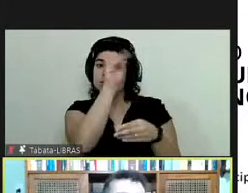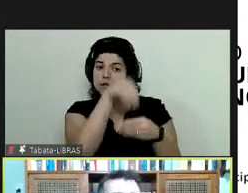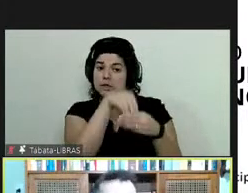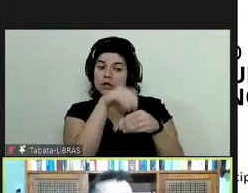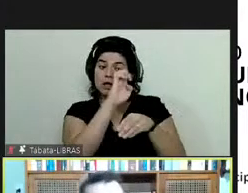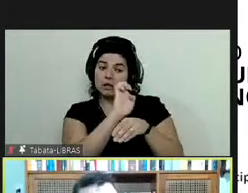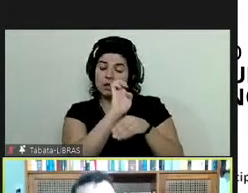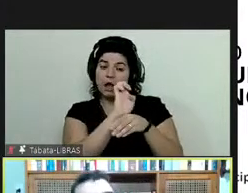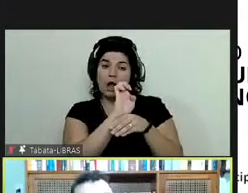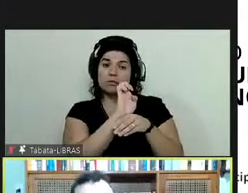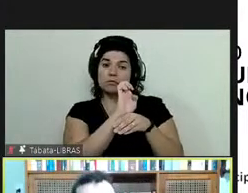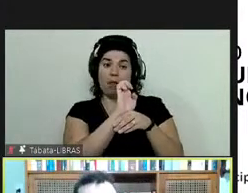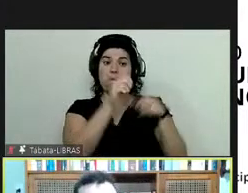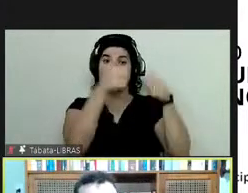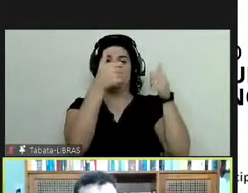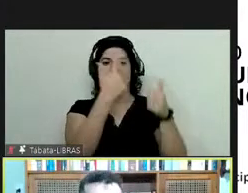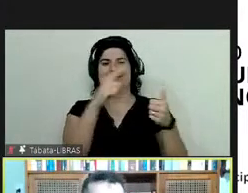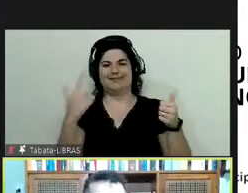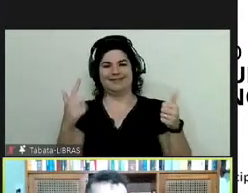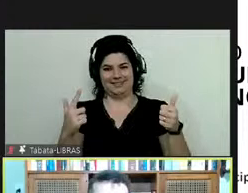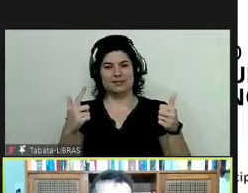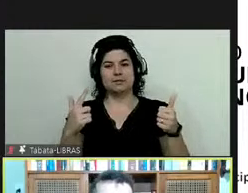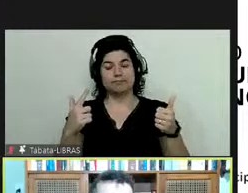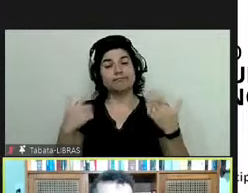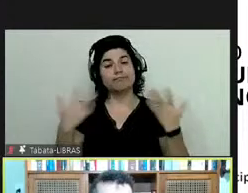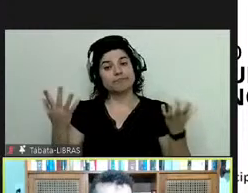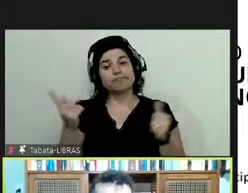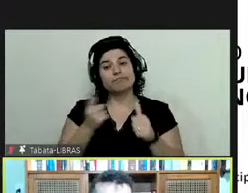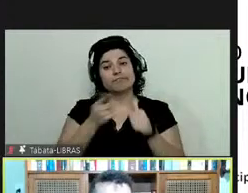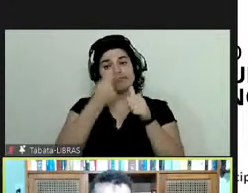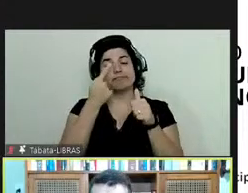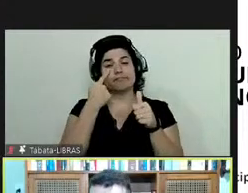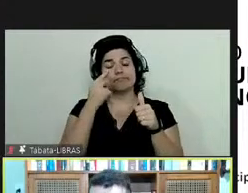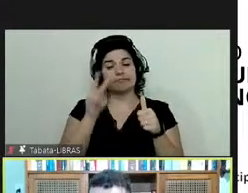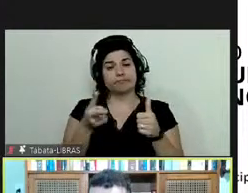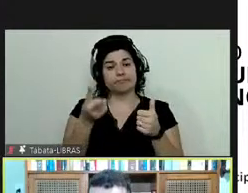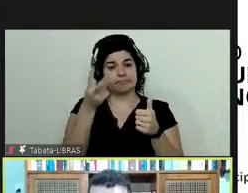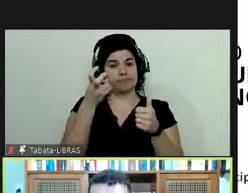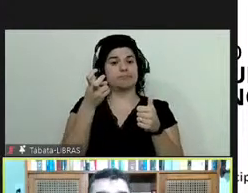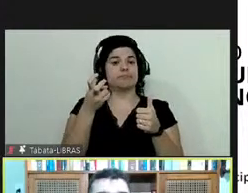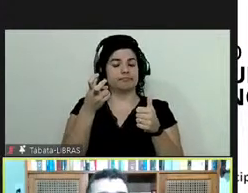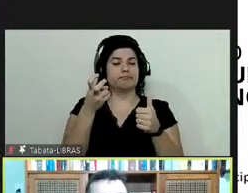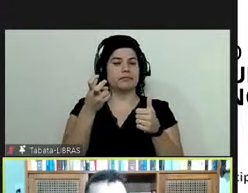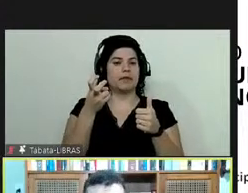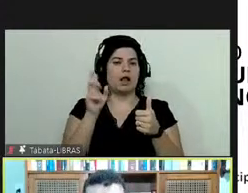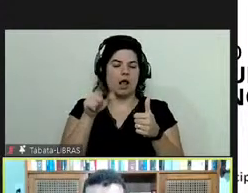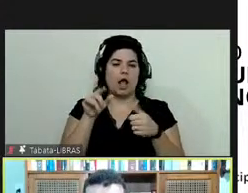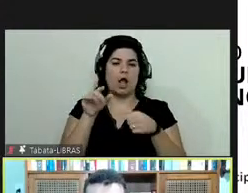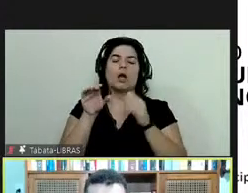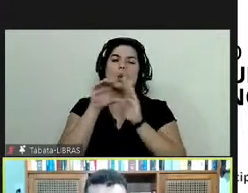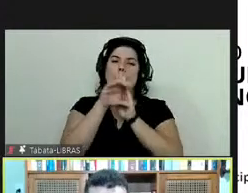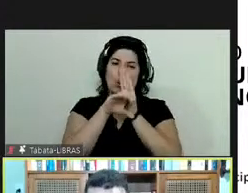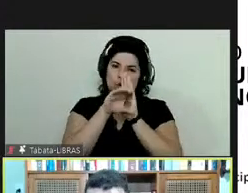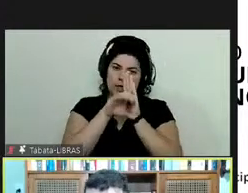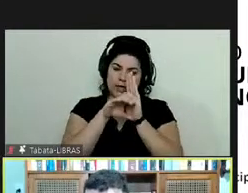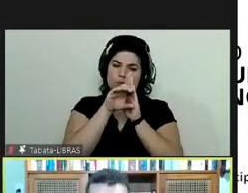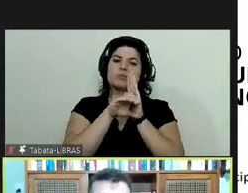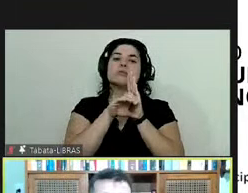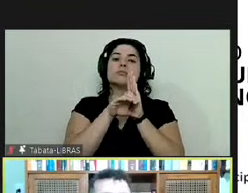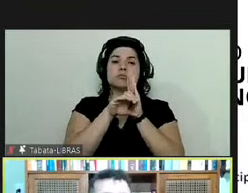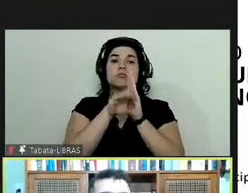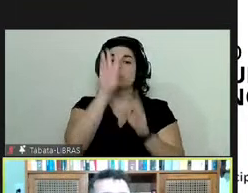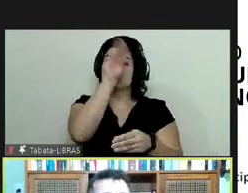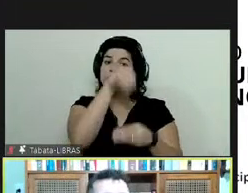do estado não caminha bem né Então essa é uma das primeiras visões Essa é uma das primeiras conceituações vamos dizer assim